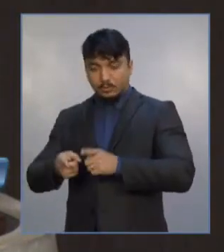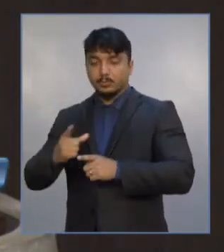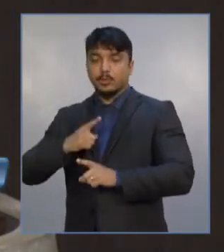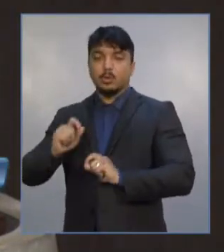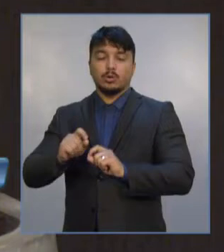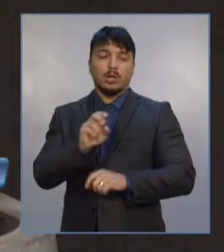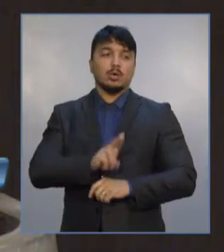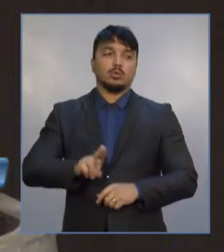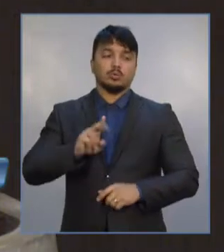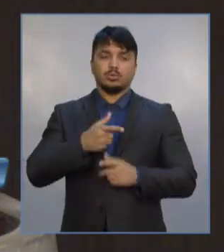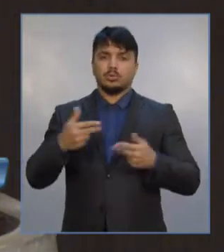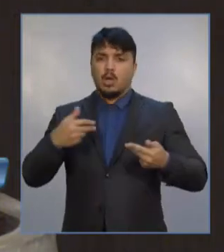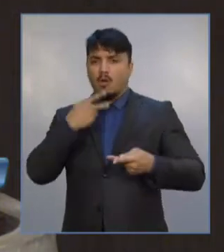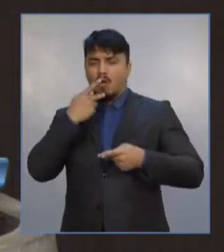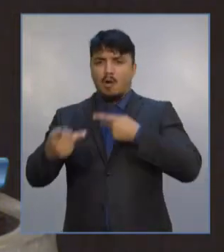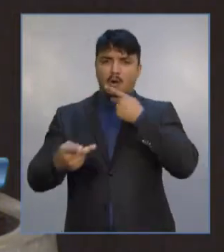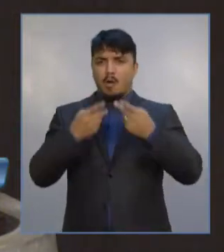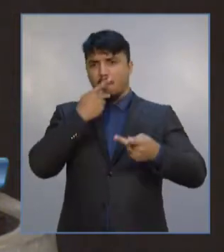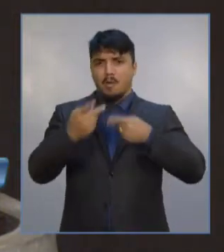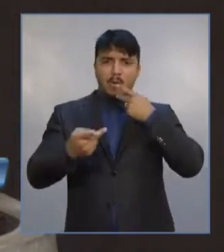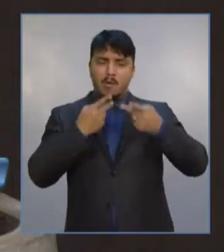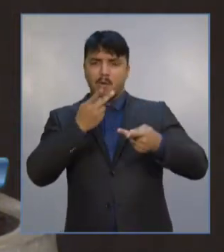de polêmicas